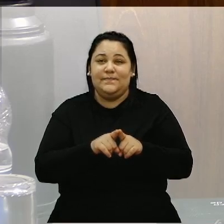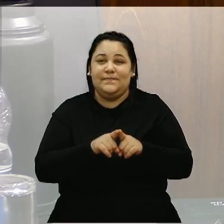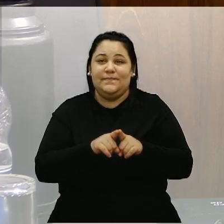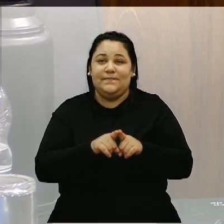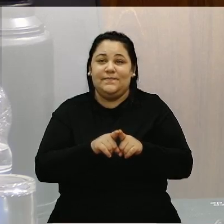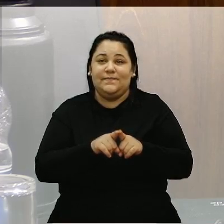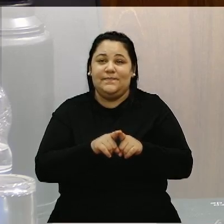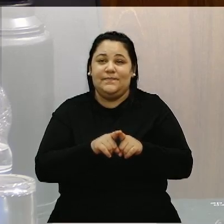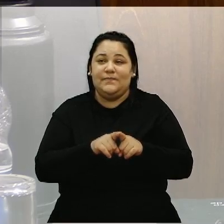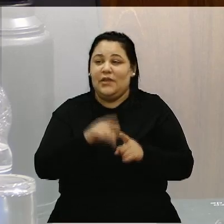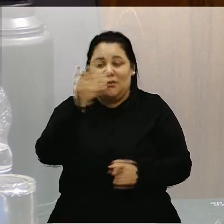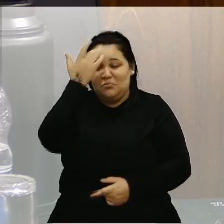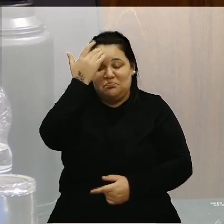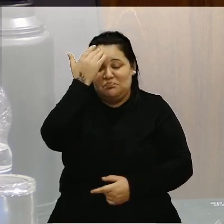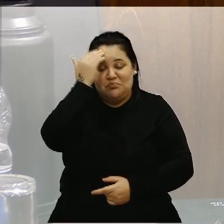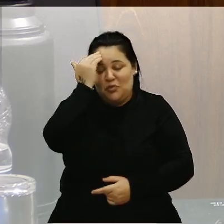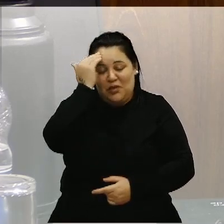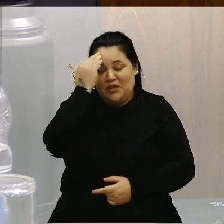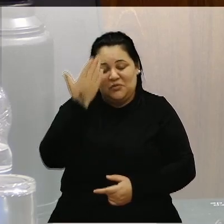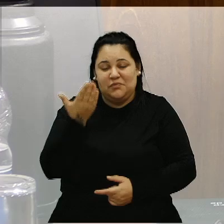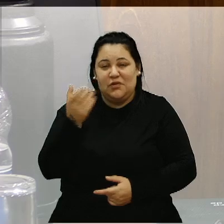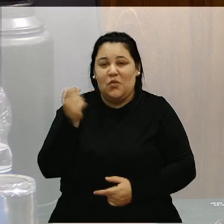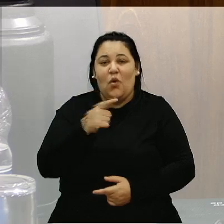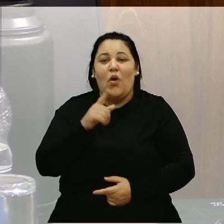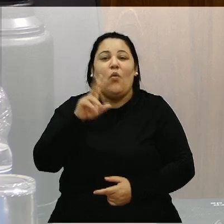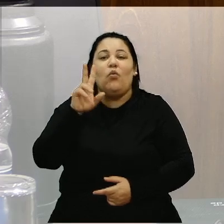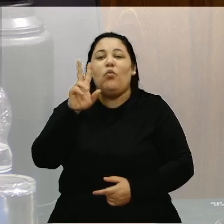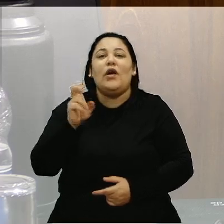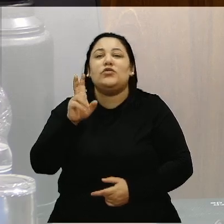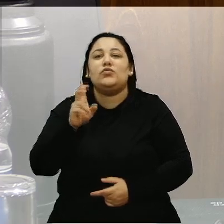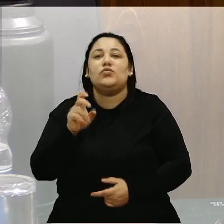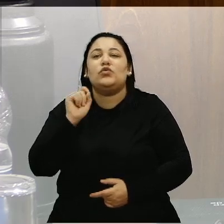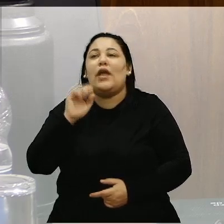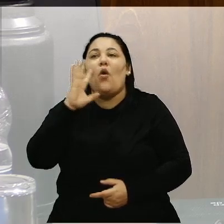algum motivo, eu não entendo. Qual é o motivo